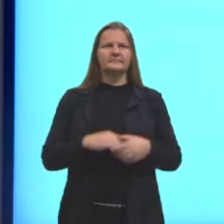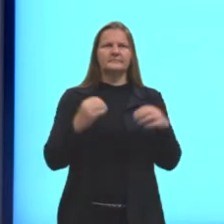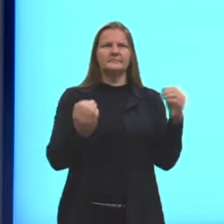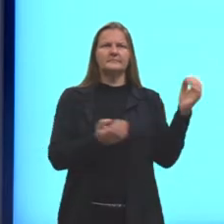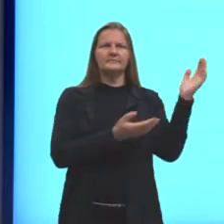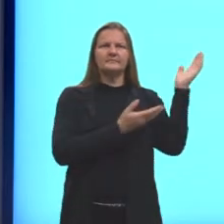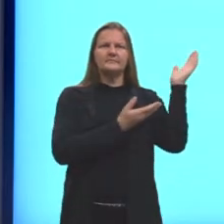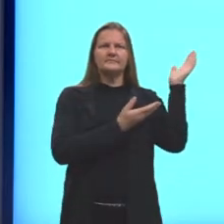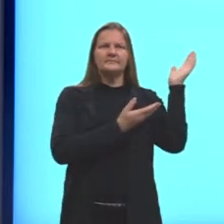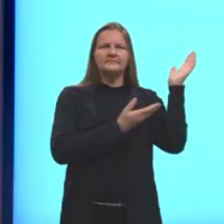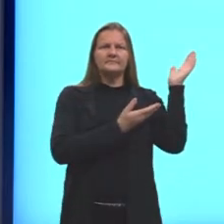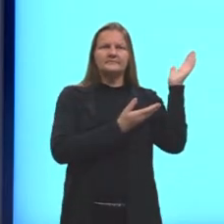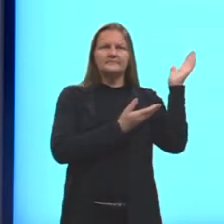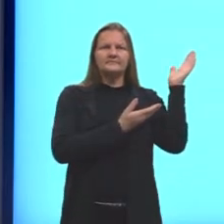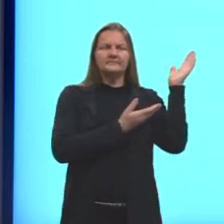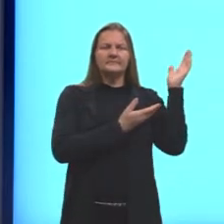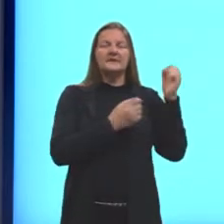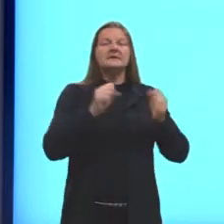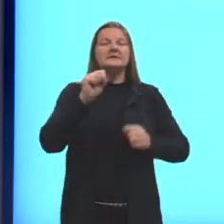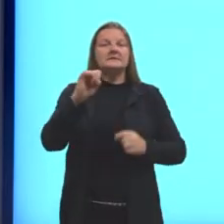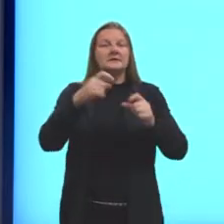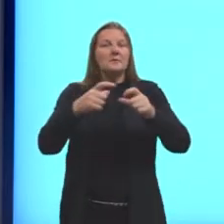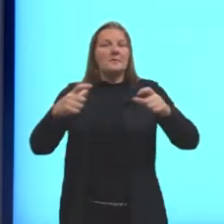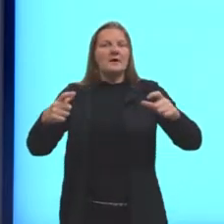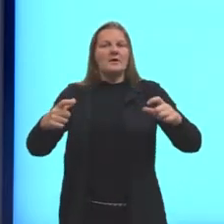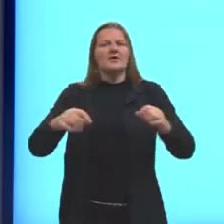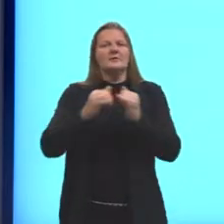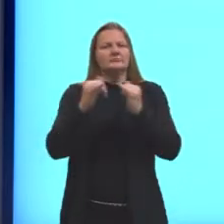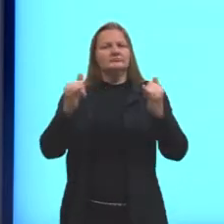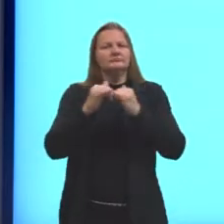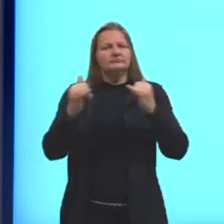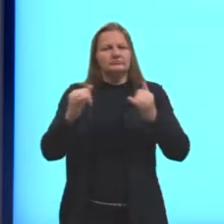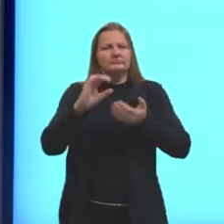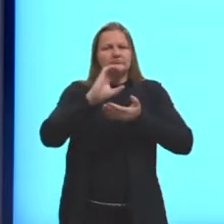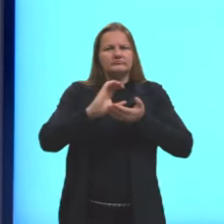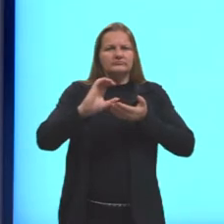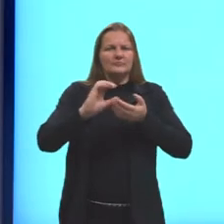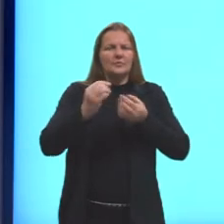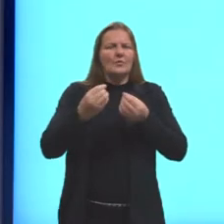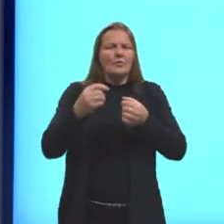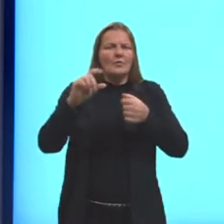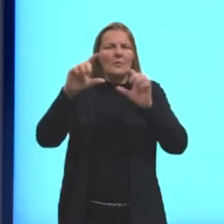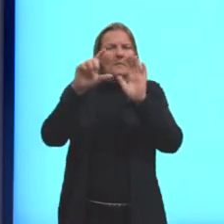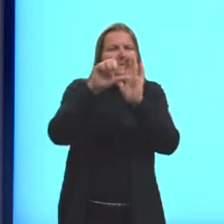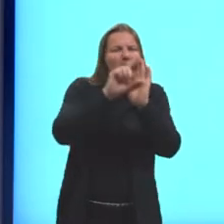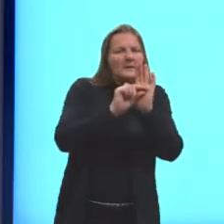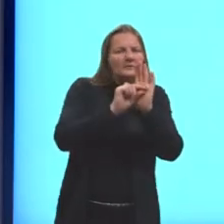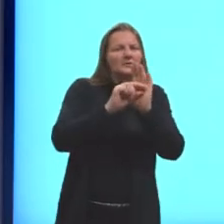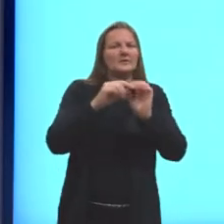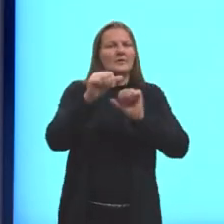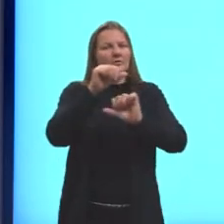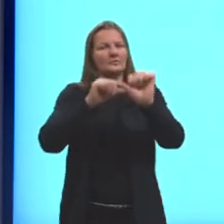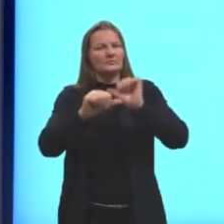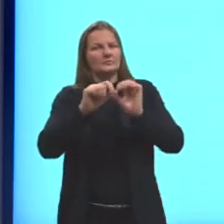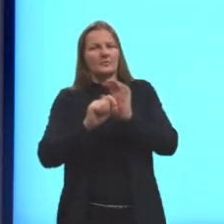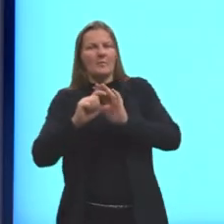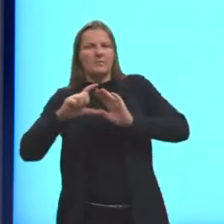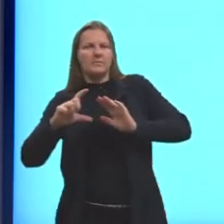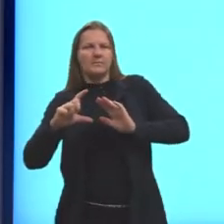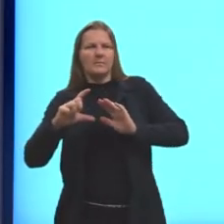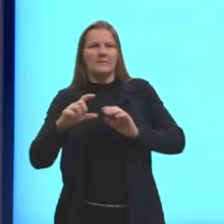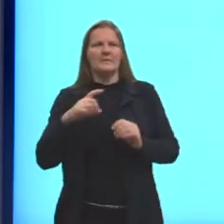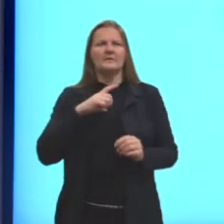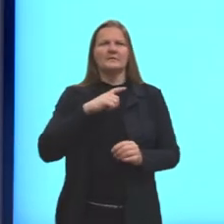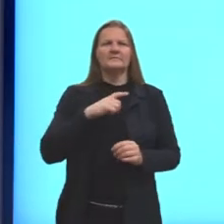então é para uma quantidade maior de carga elétrica porque ali a gente estava falando da menor né encontrada na natureza Agora